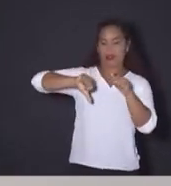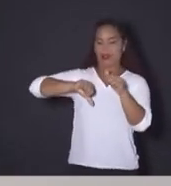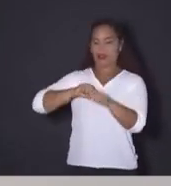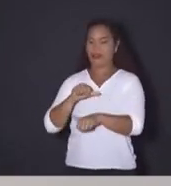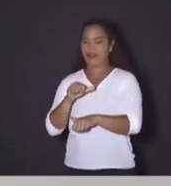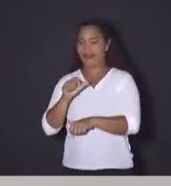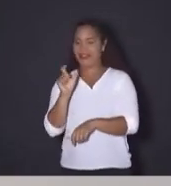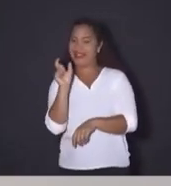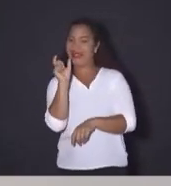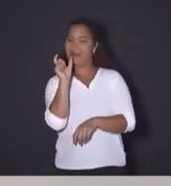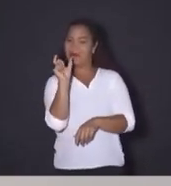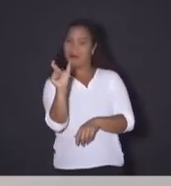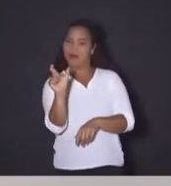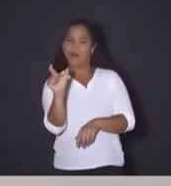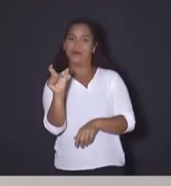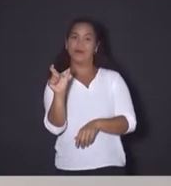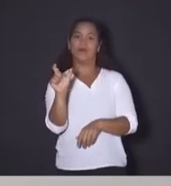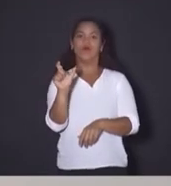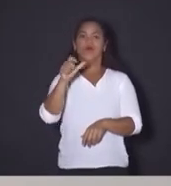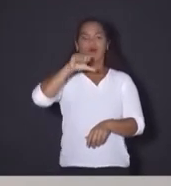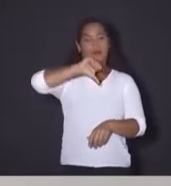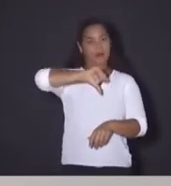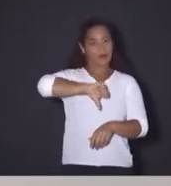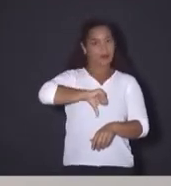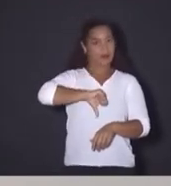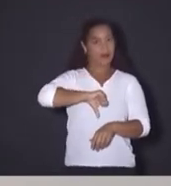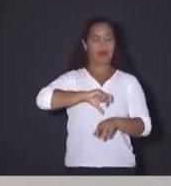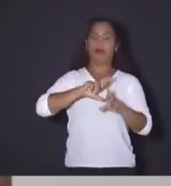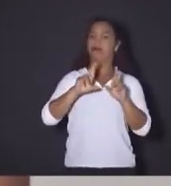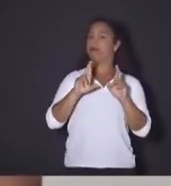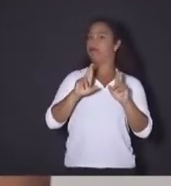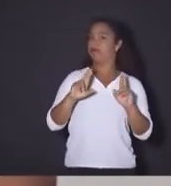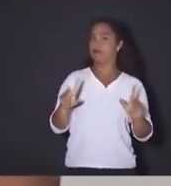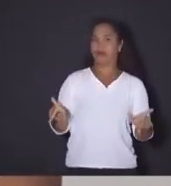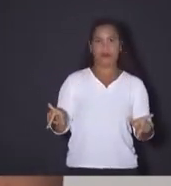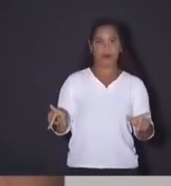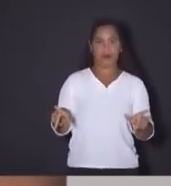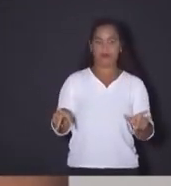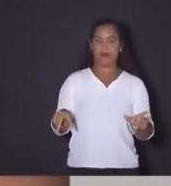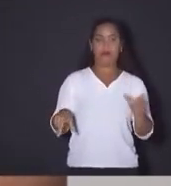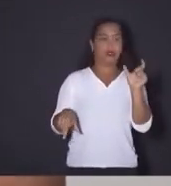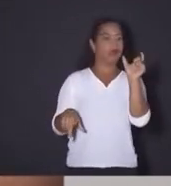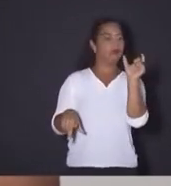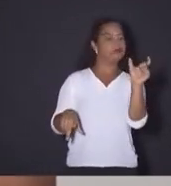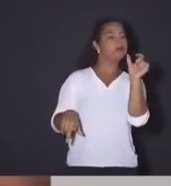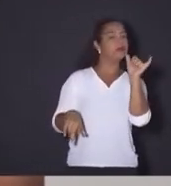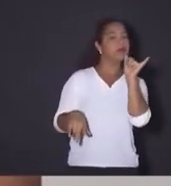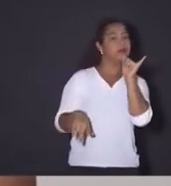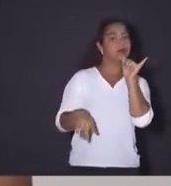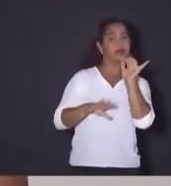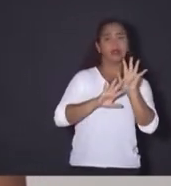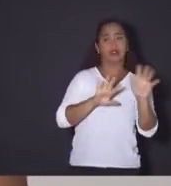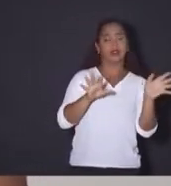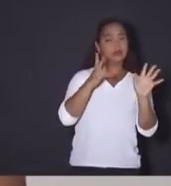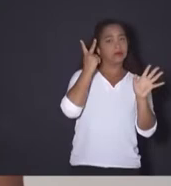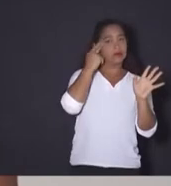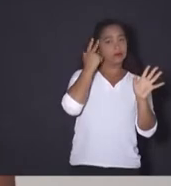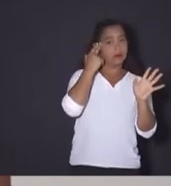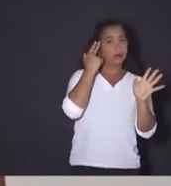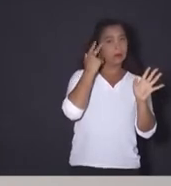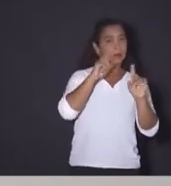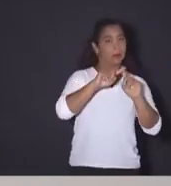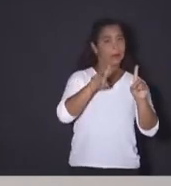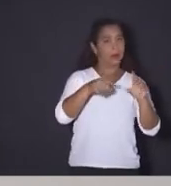difícil e importante e transformando a tristeza uma característica psiquiátrica que precisa portanto